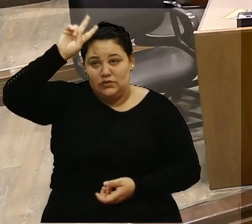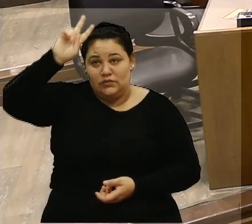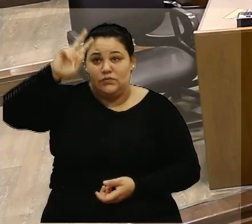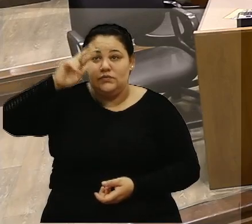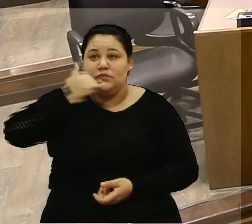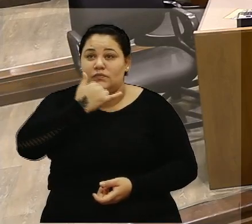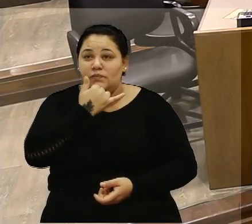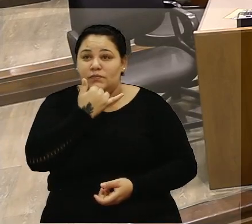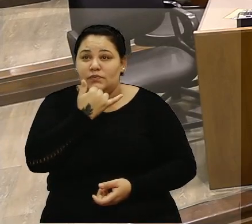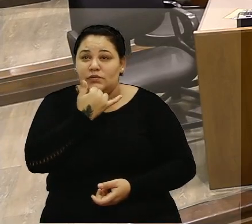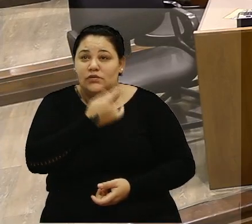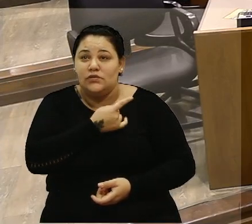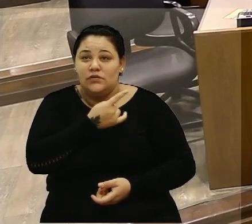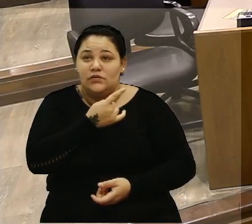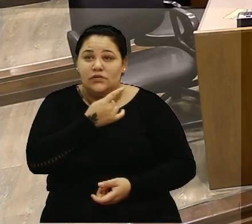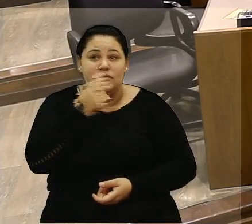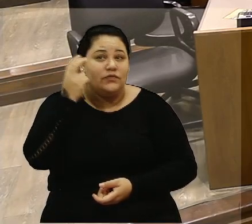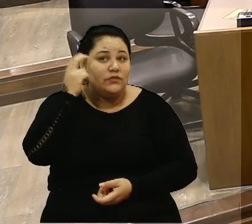Perdão, vereador Fantinel.